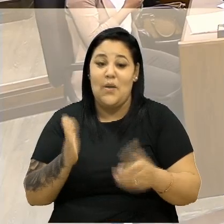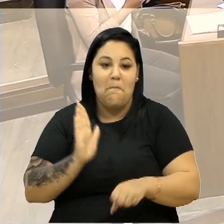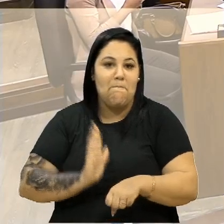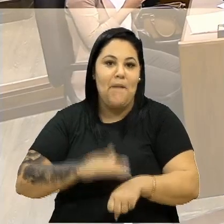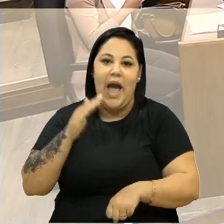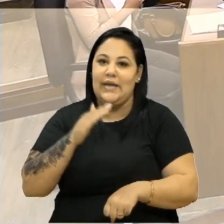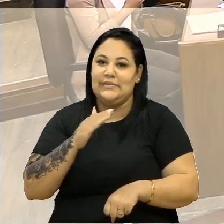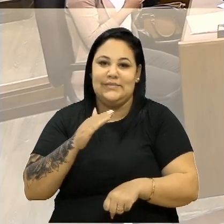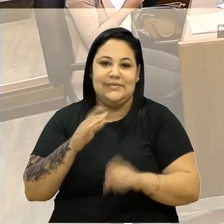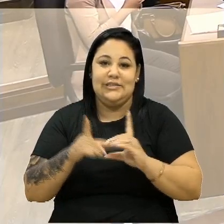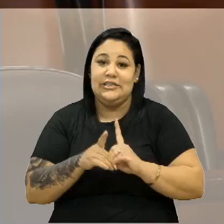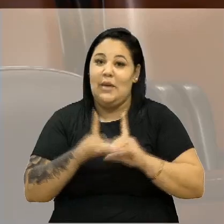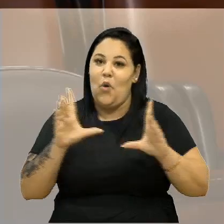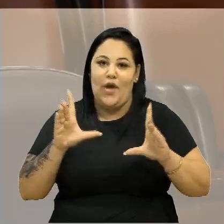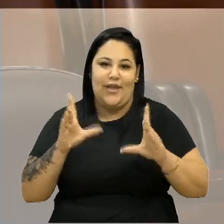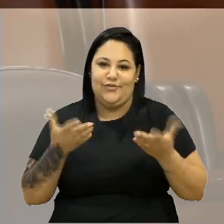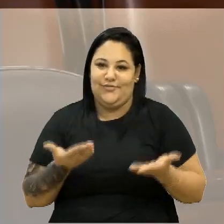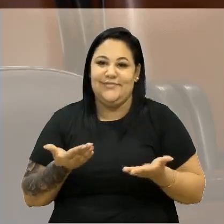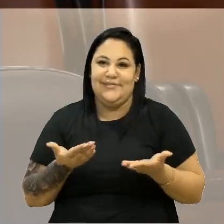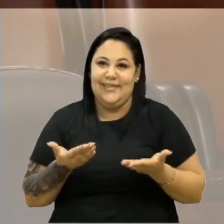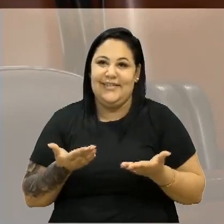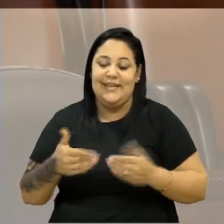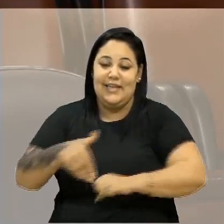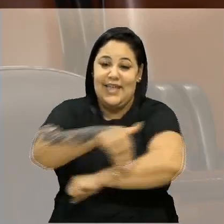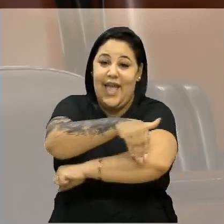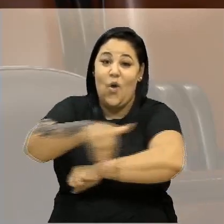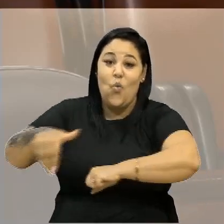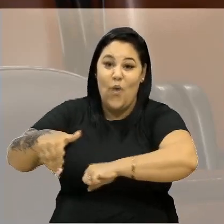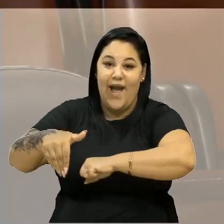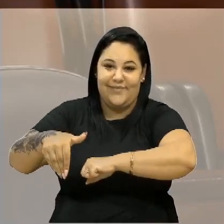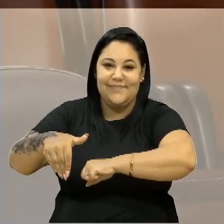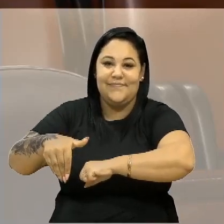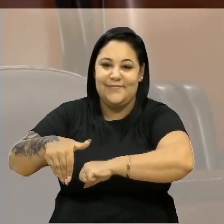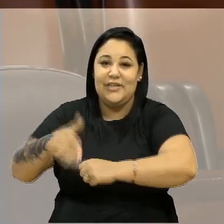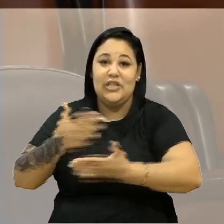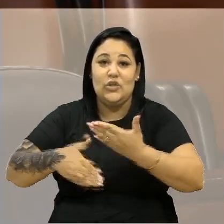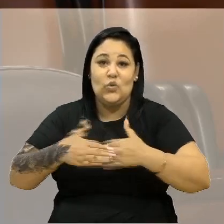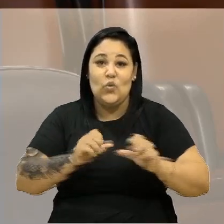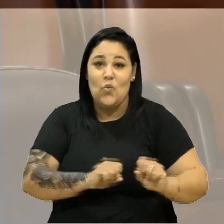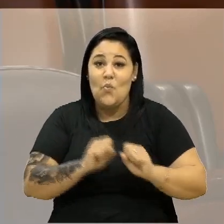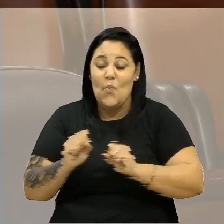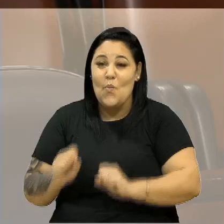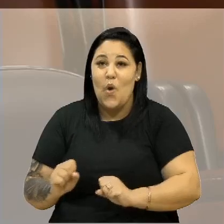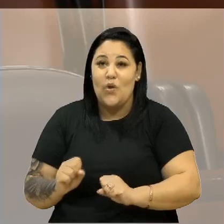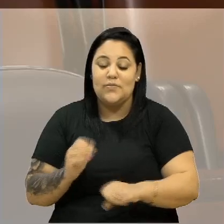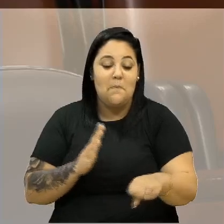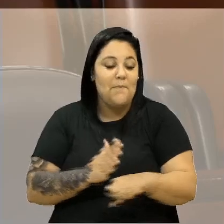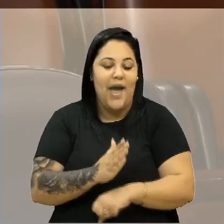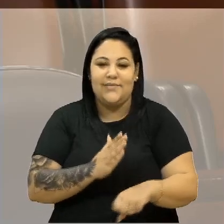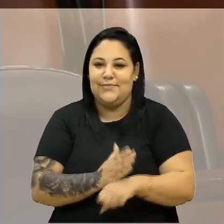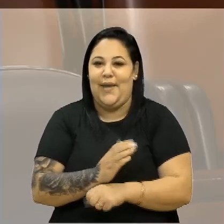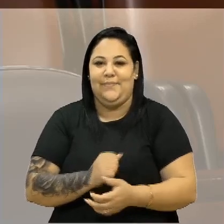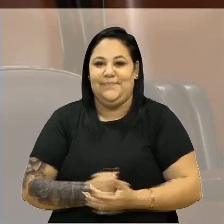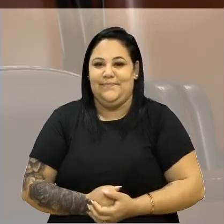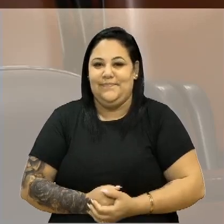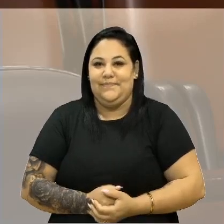democrático, né, que as ruas aonde todos podem frequentar.